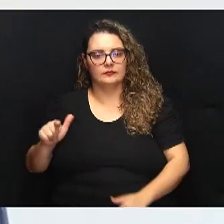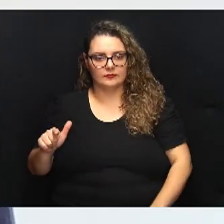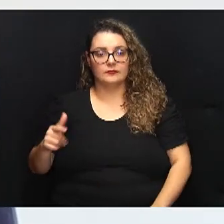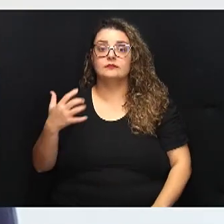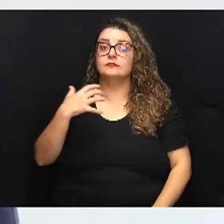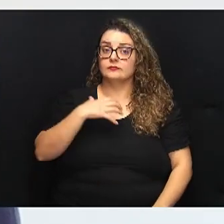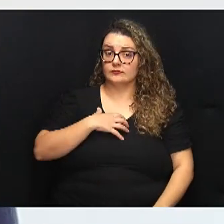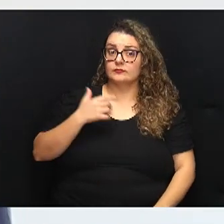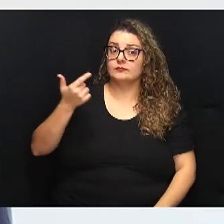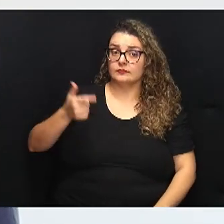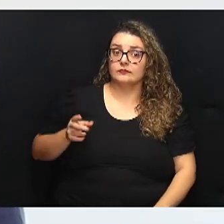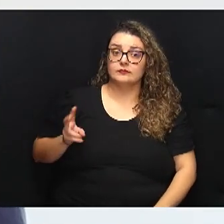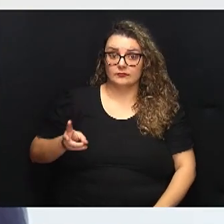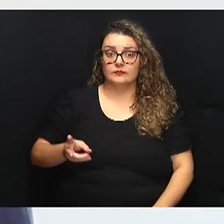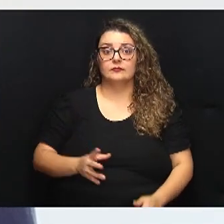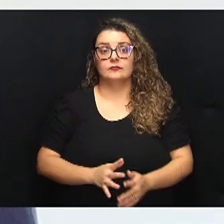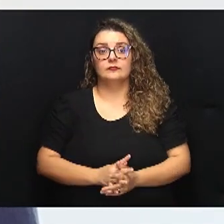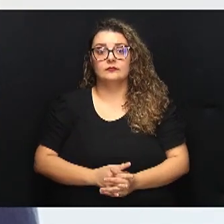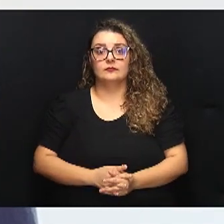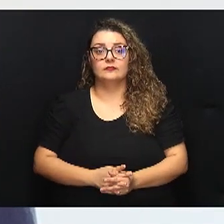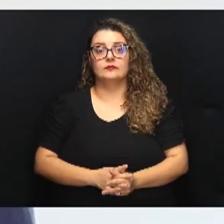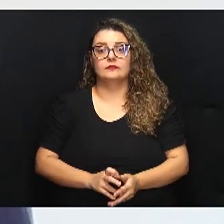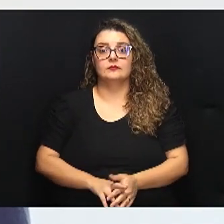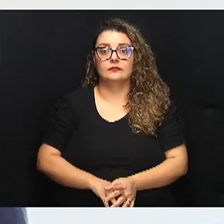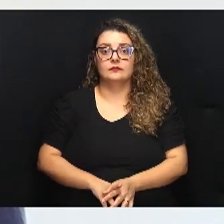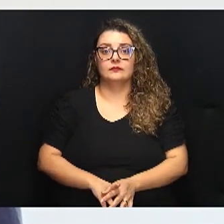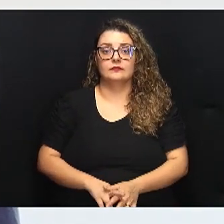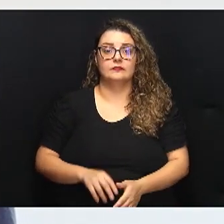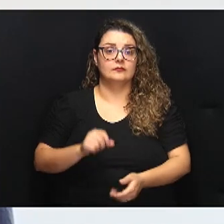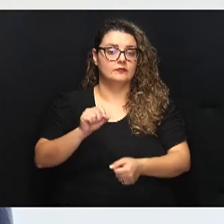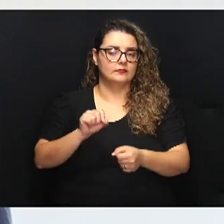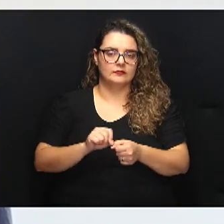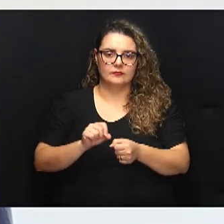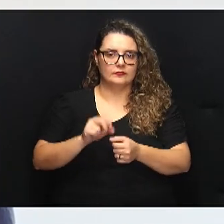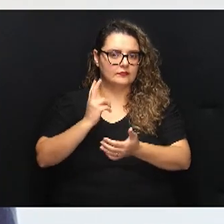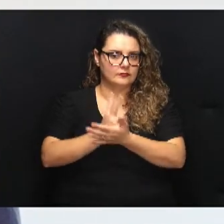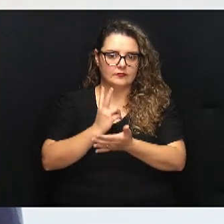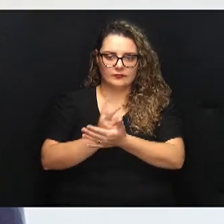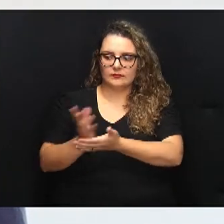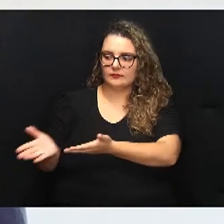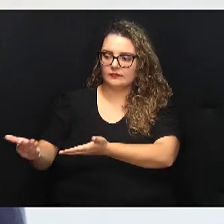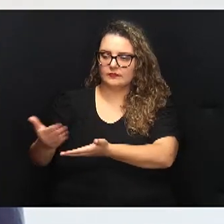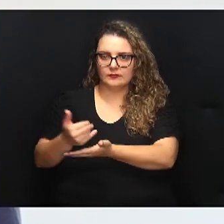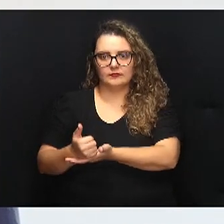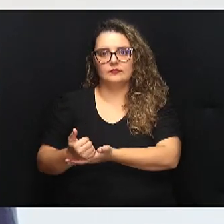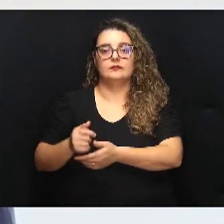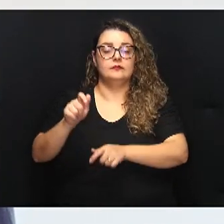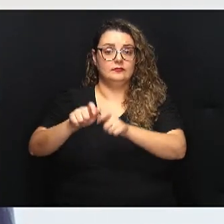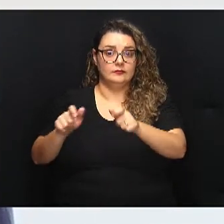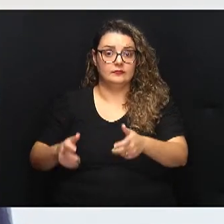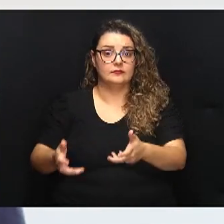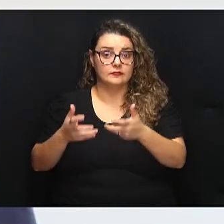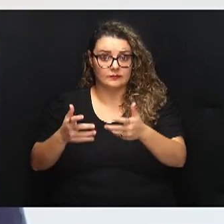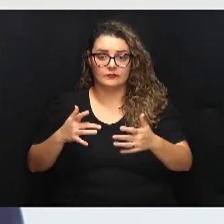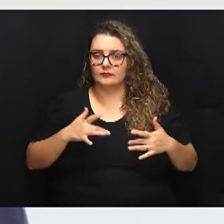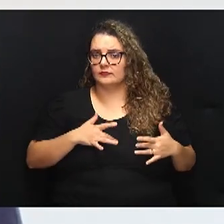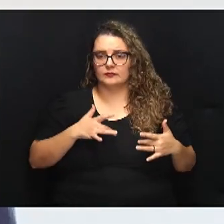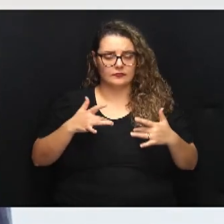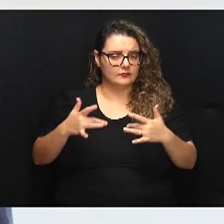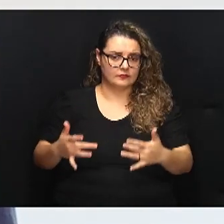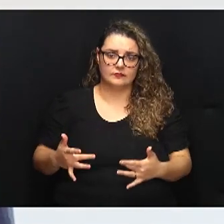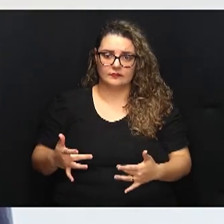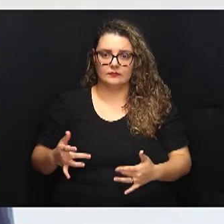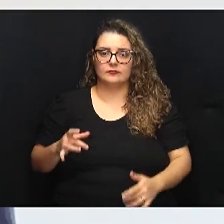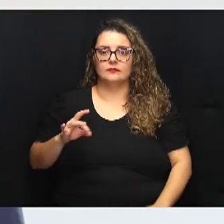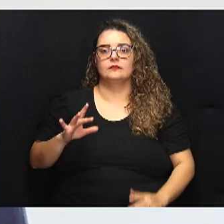forma contínua, né? A gente faz essas arrecadações permanentemente. Então, as pessoas que quiserem fazer doações, é só